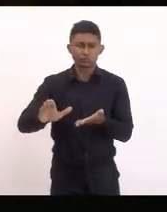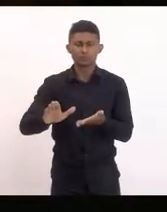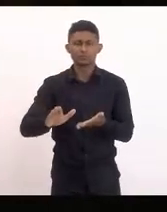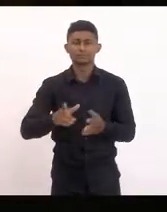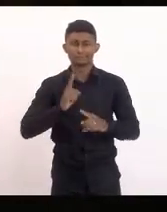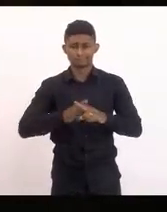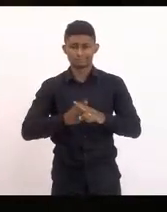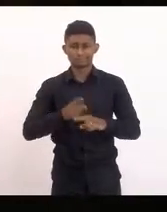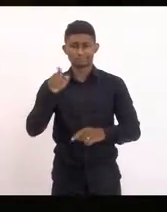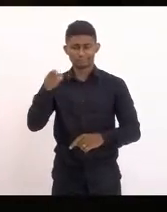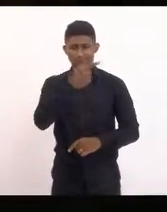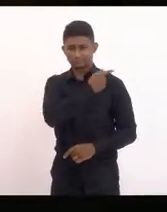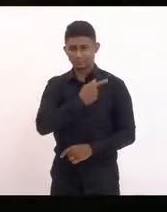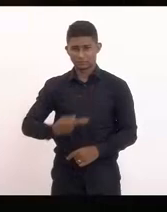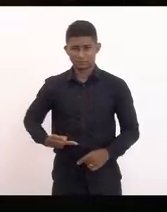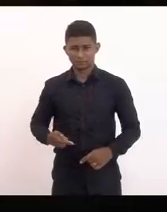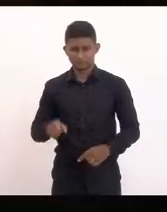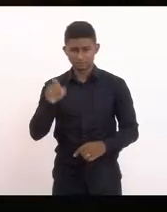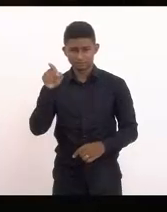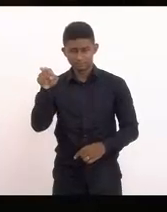governador